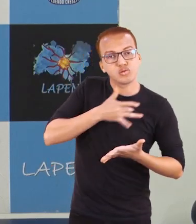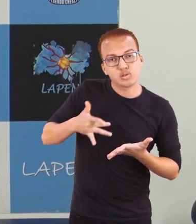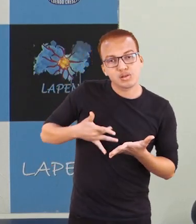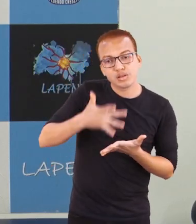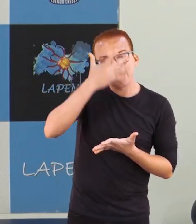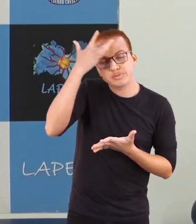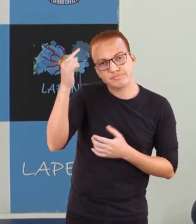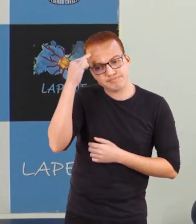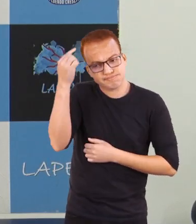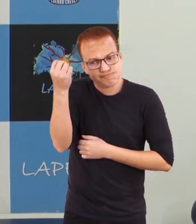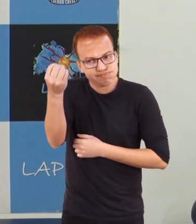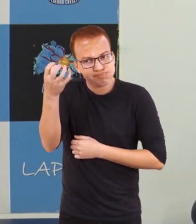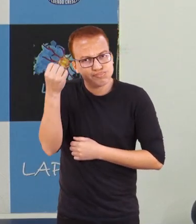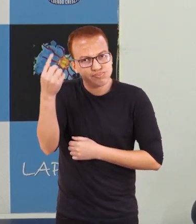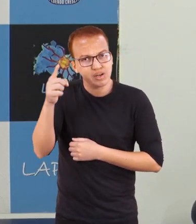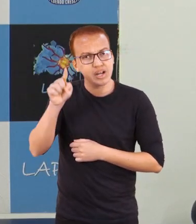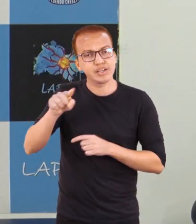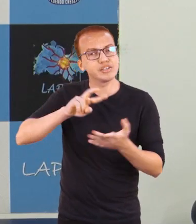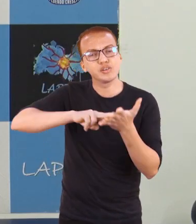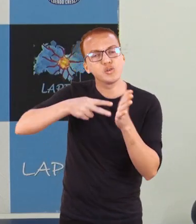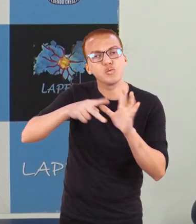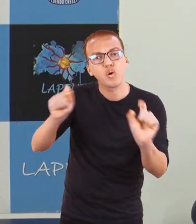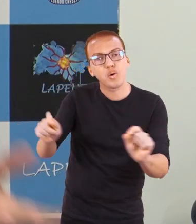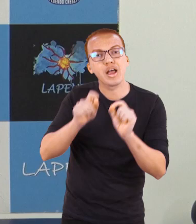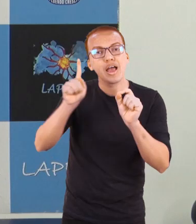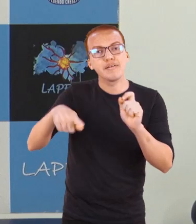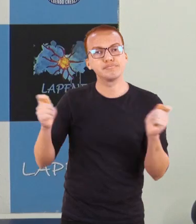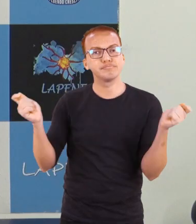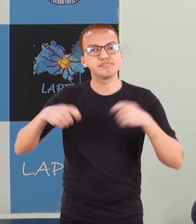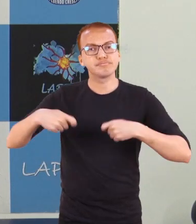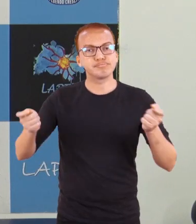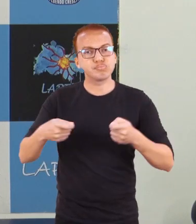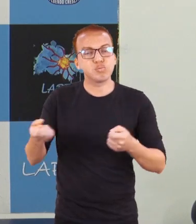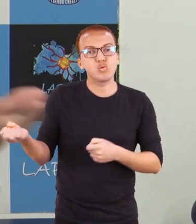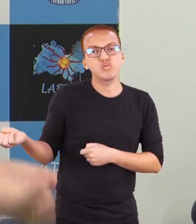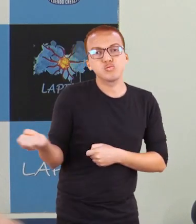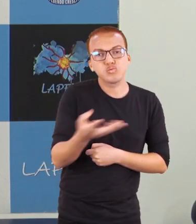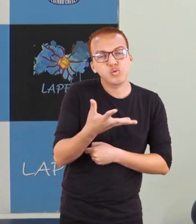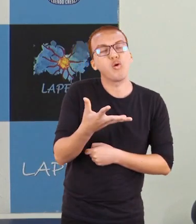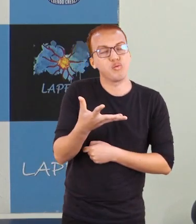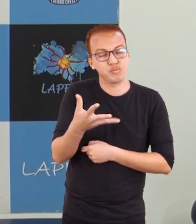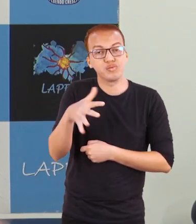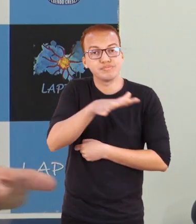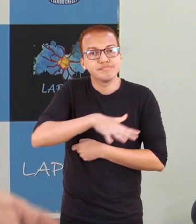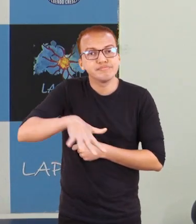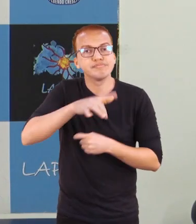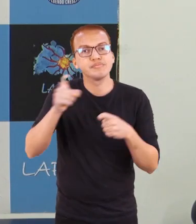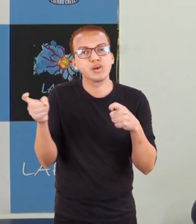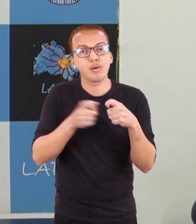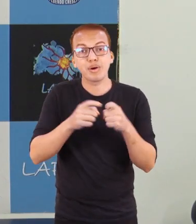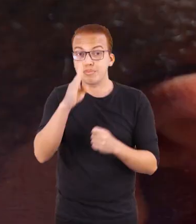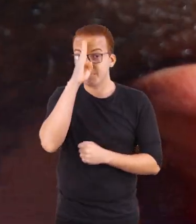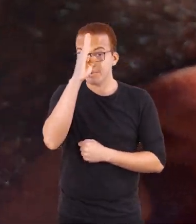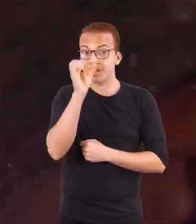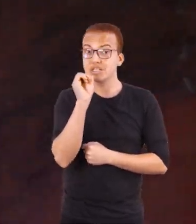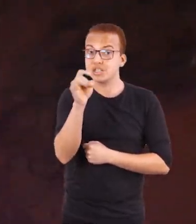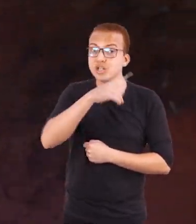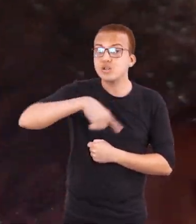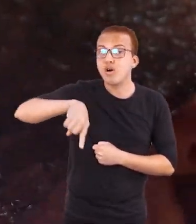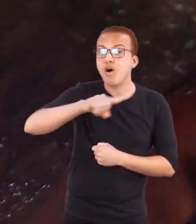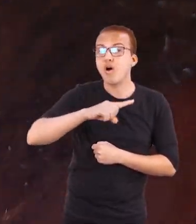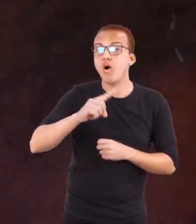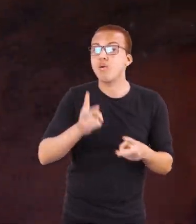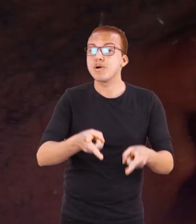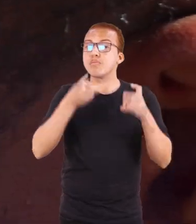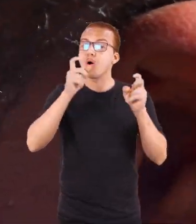fisioterapêutica ao paciente que tem dor de cabeça é falar de uma grande possibilidade de uma inovação na área Clínica Principalmente